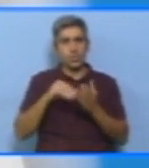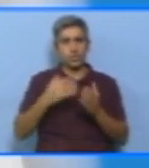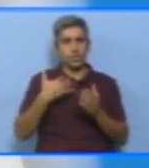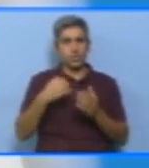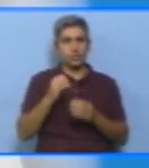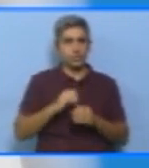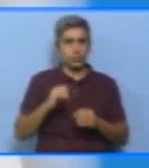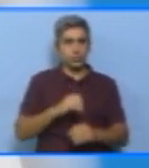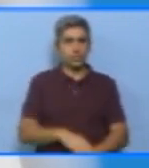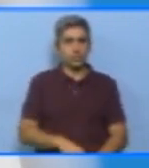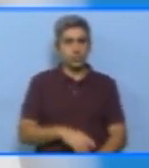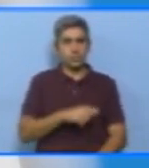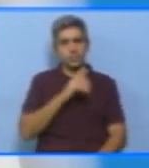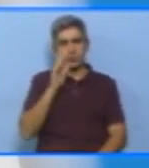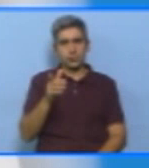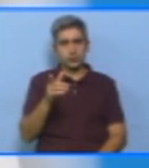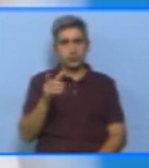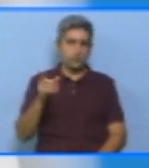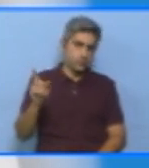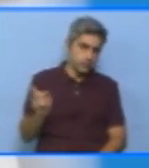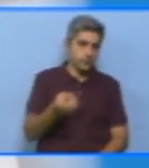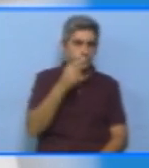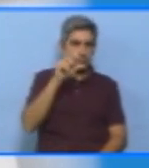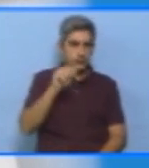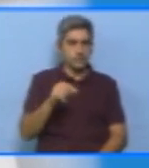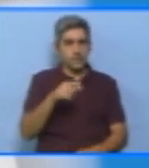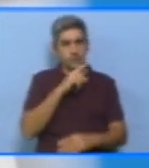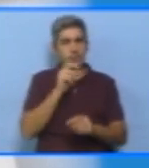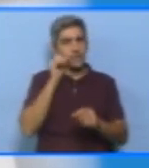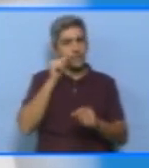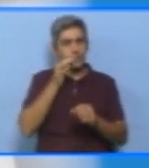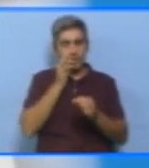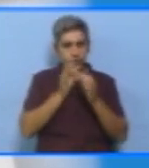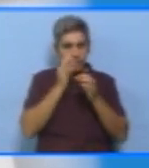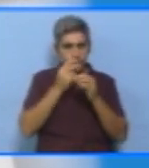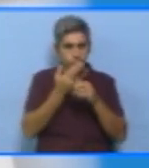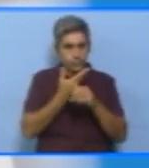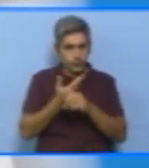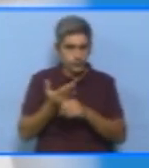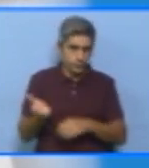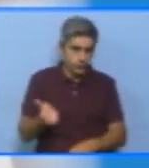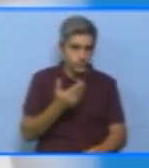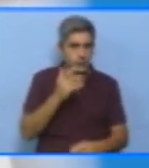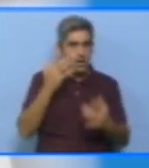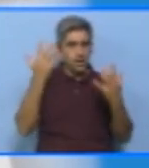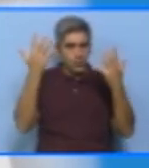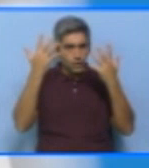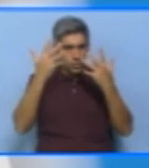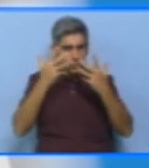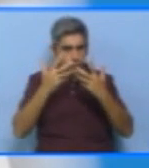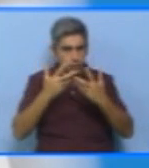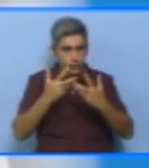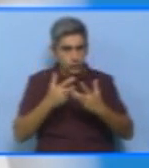contratou. Ele disse-lhes: Ide vós também para a minha vinha. Ao anoitecer, o dono